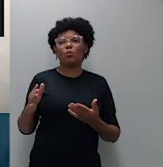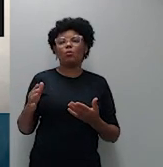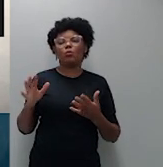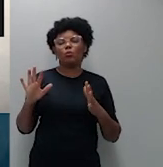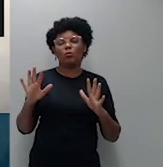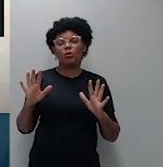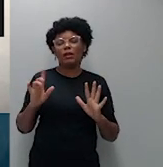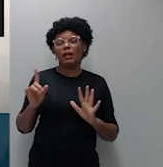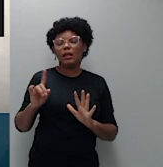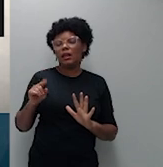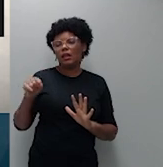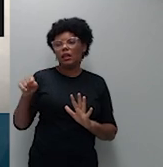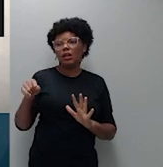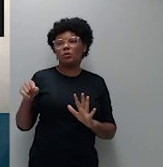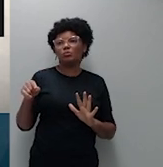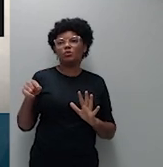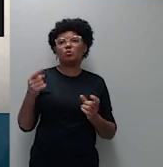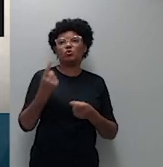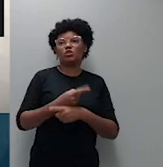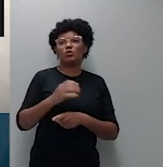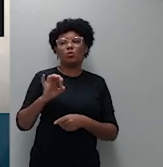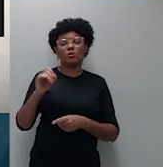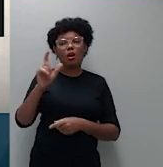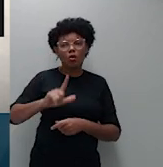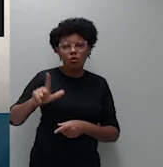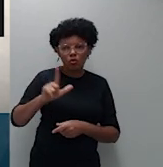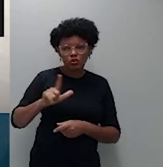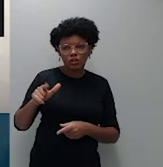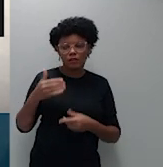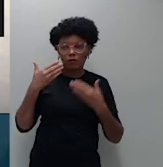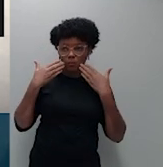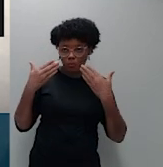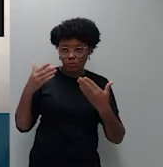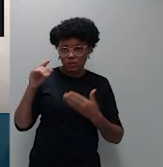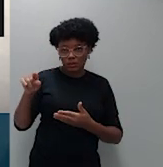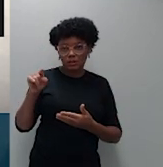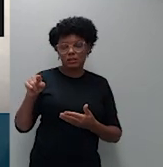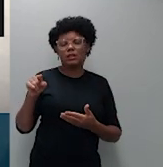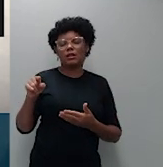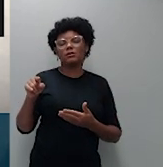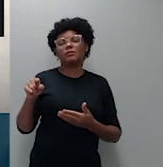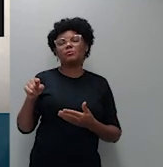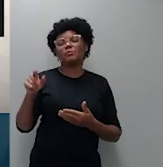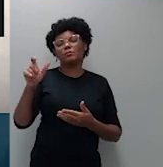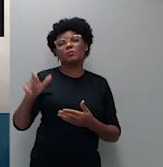Da Lógica apresentada pelo Ministro ao Araújo